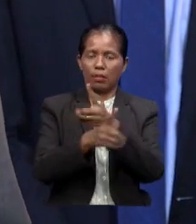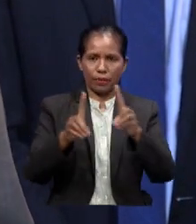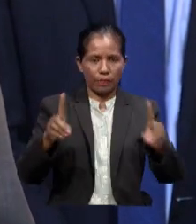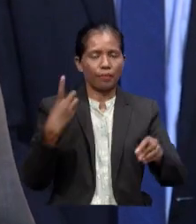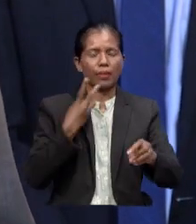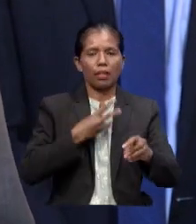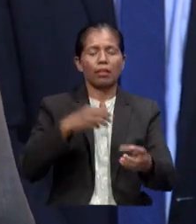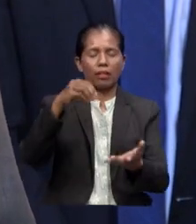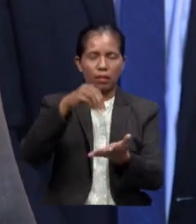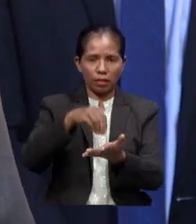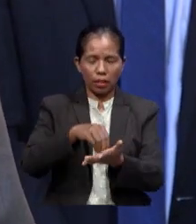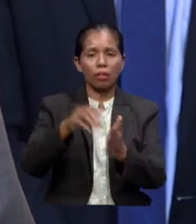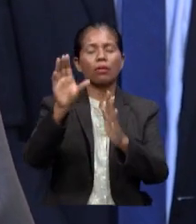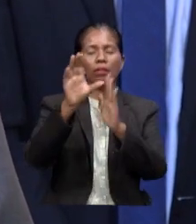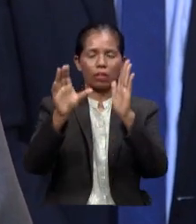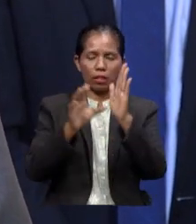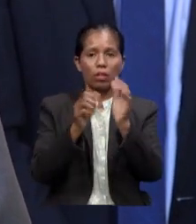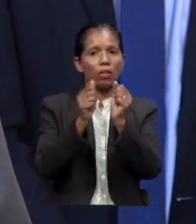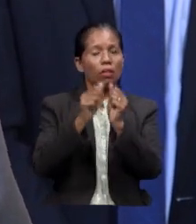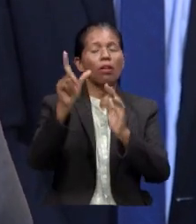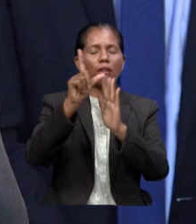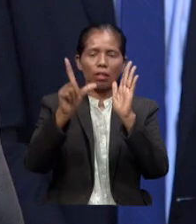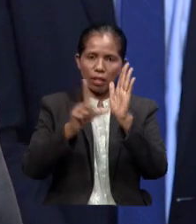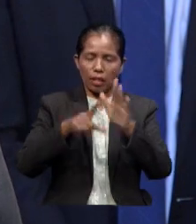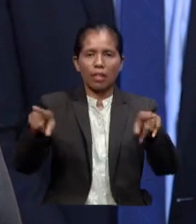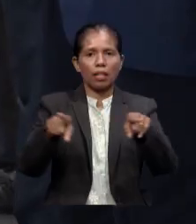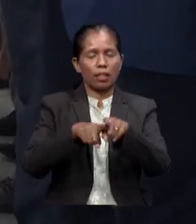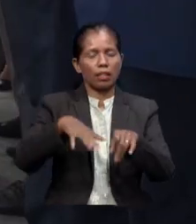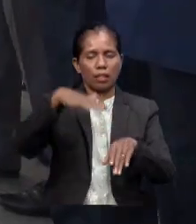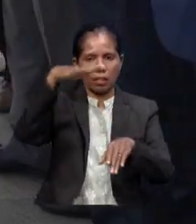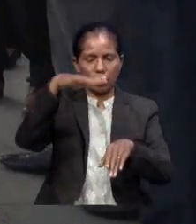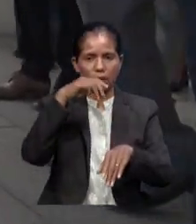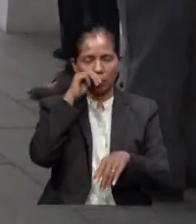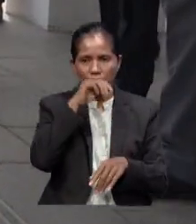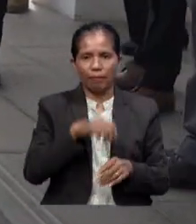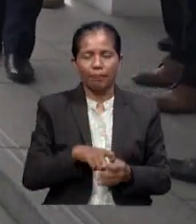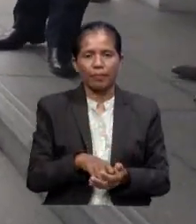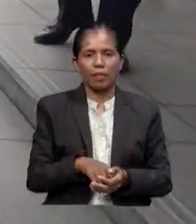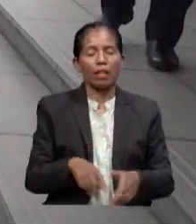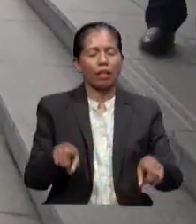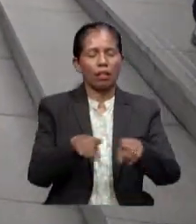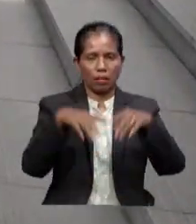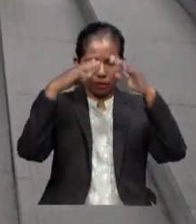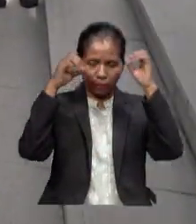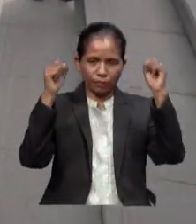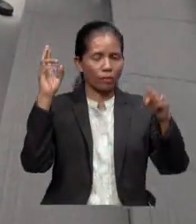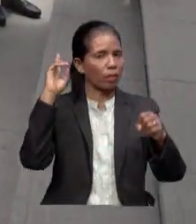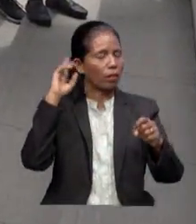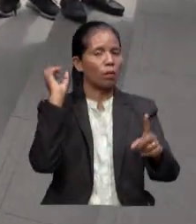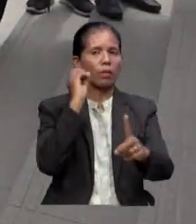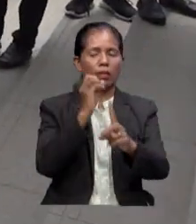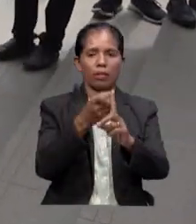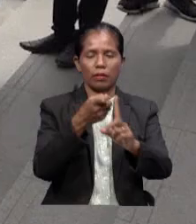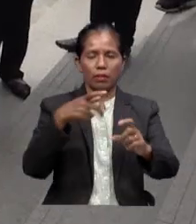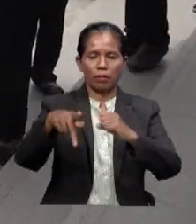que estar a Constituição ou lei eleita, não é dito. Dedão né, Presidente da República rona ona opinião hoje